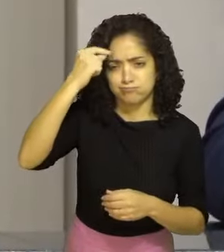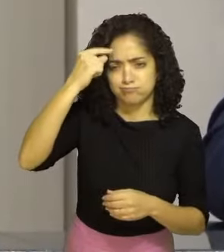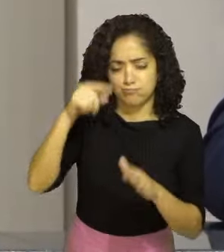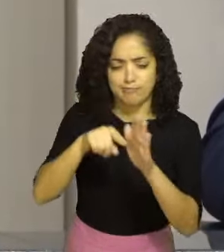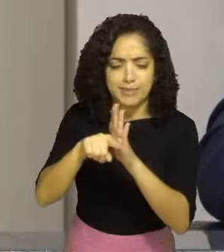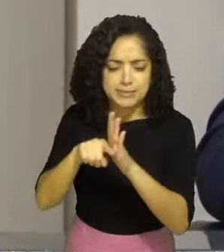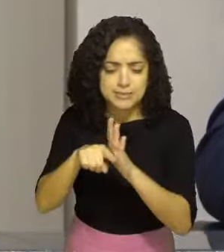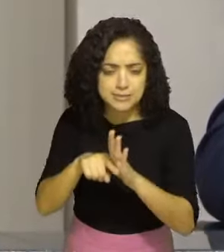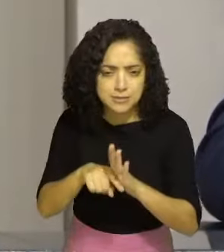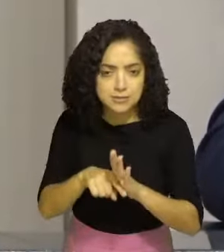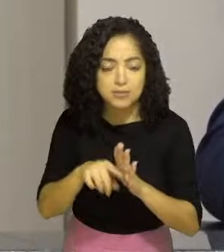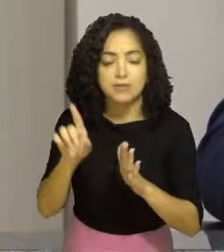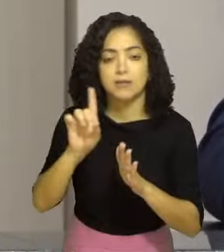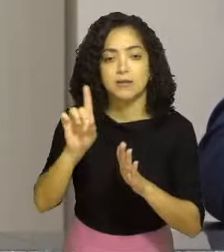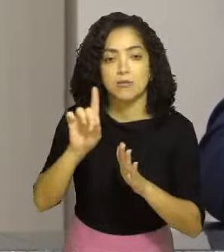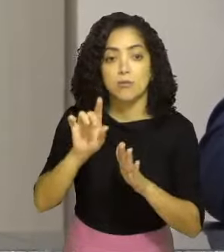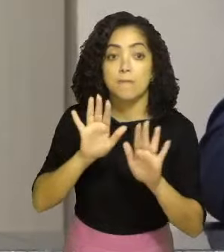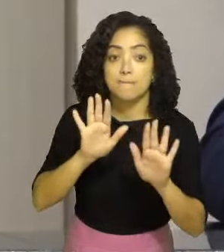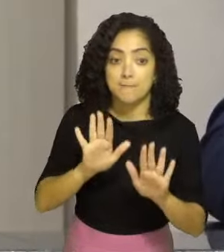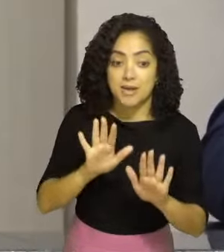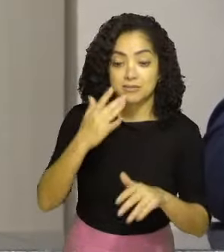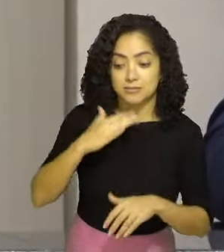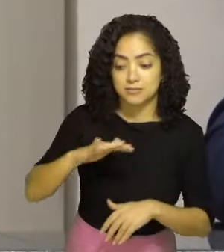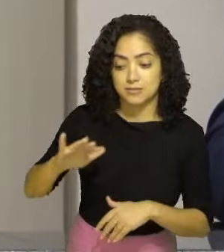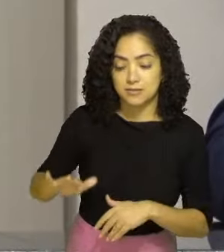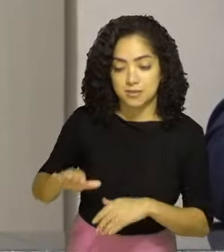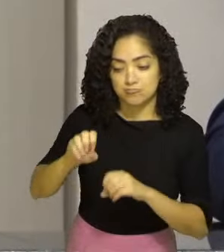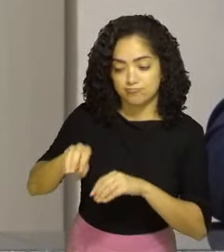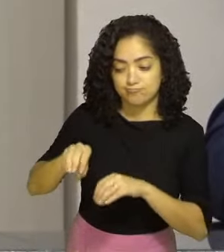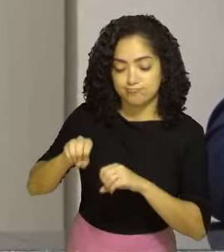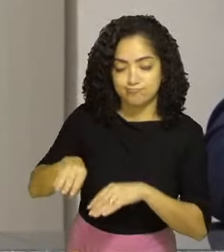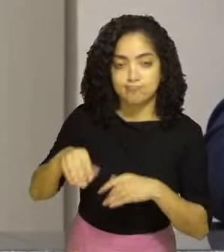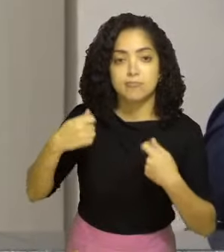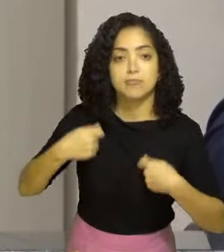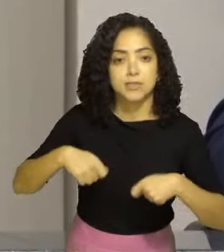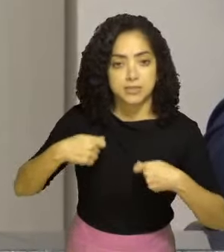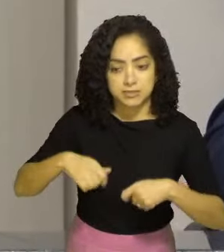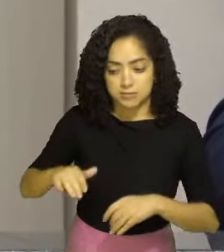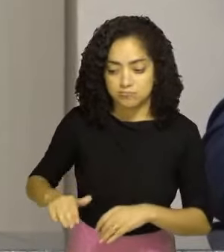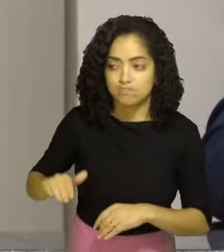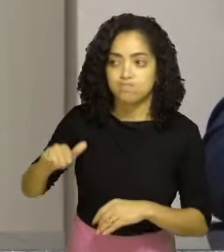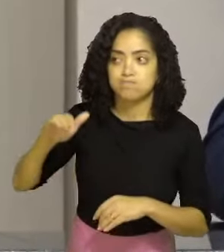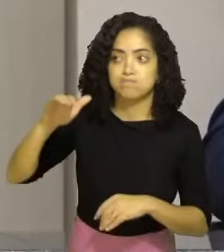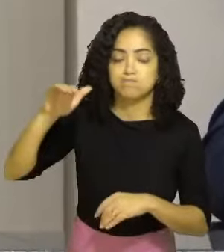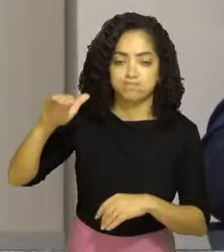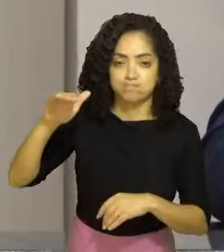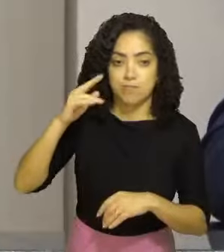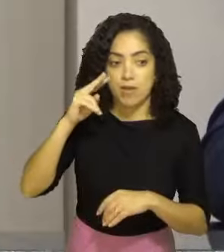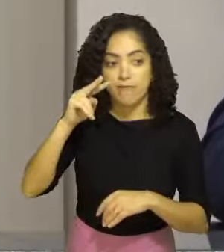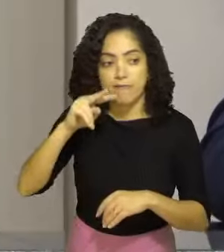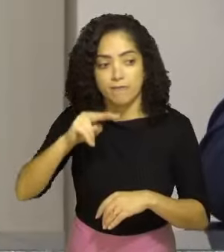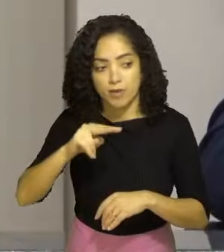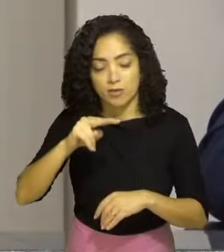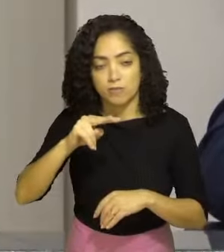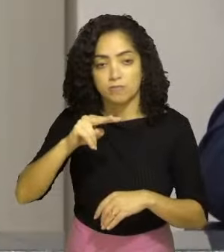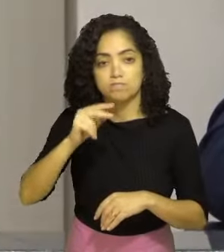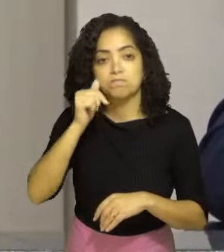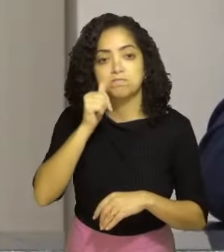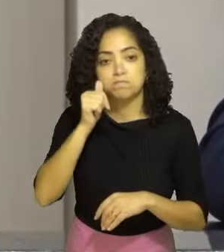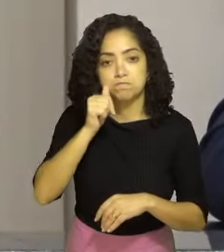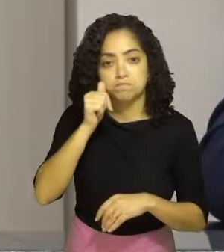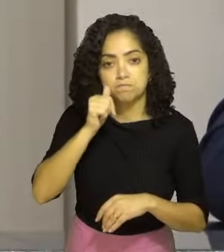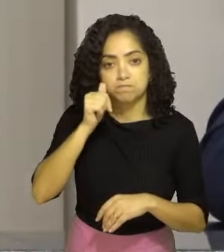pesquisa, mas as nossas crianças precisam crescer enxergando